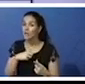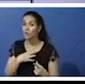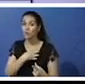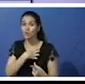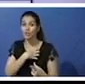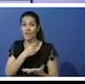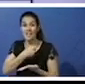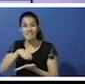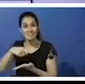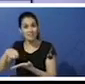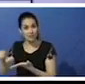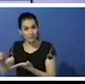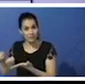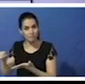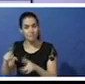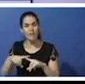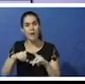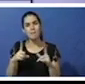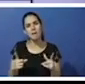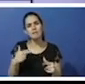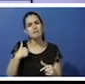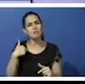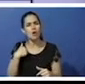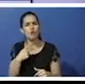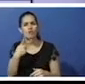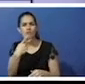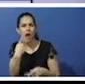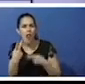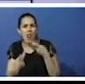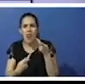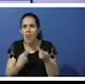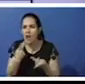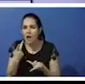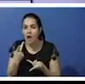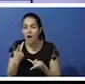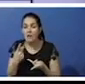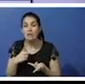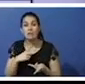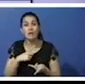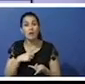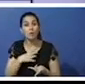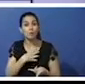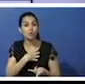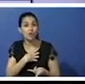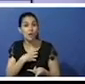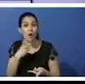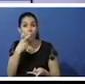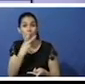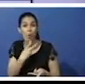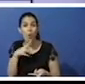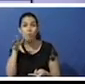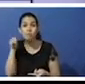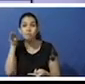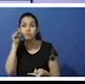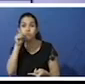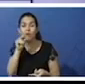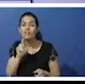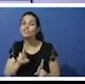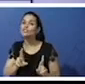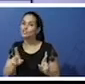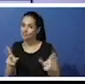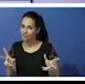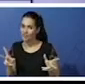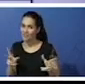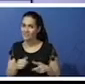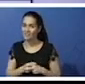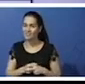escrita, mas eu, quando vou falar, tem uma outra pronúncia, tá? Isso acontece muito